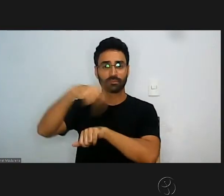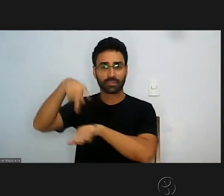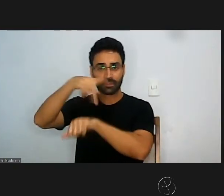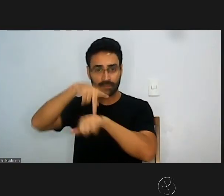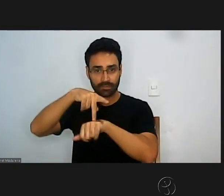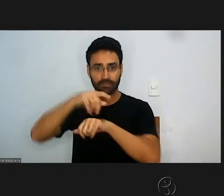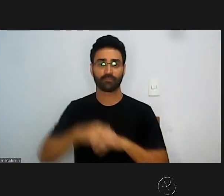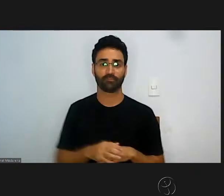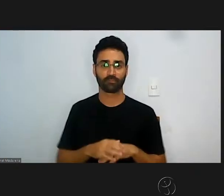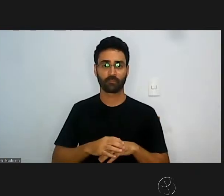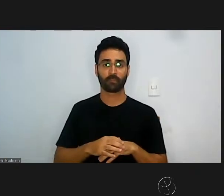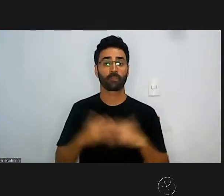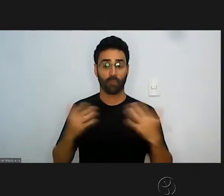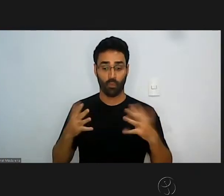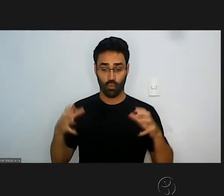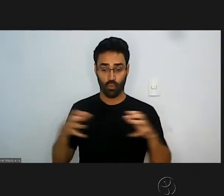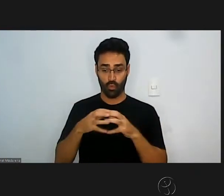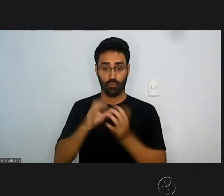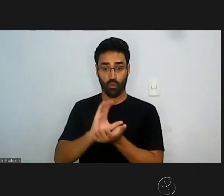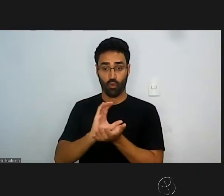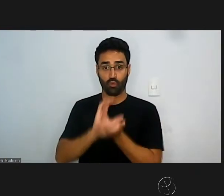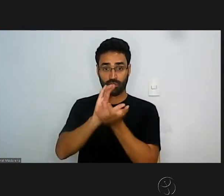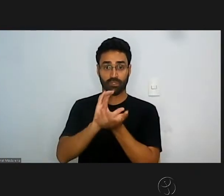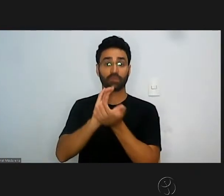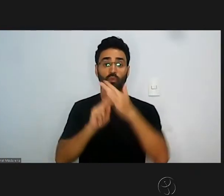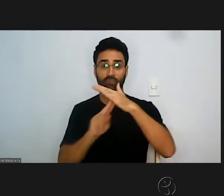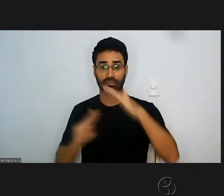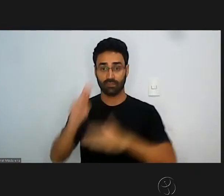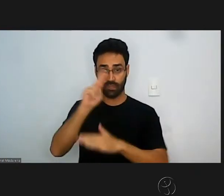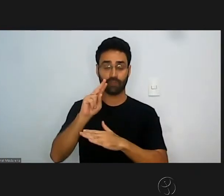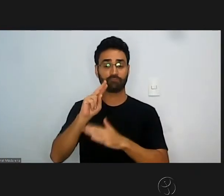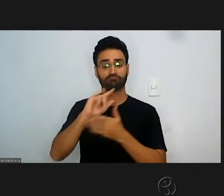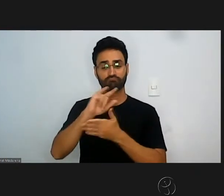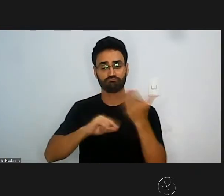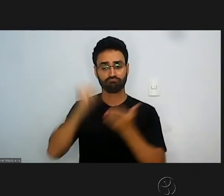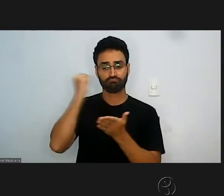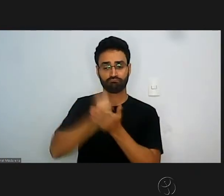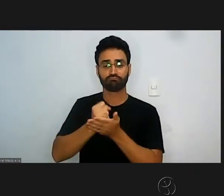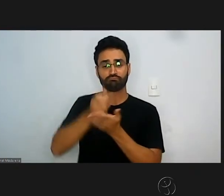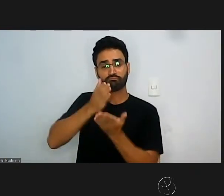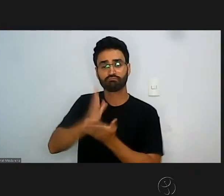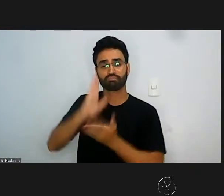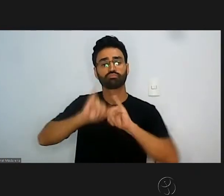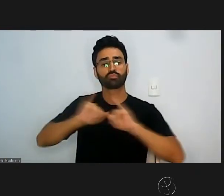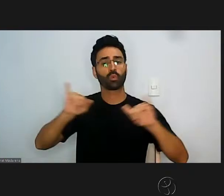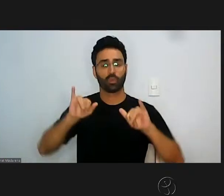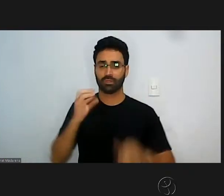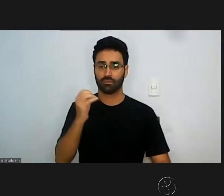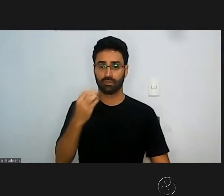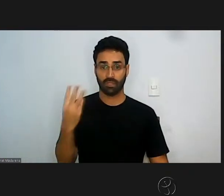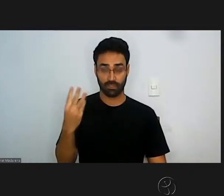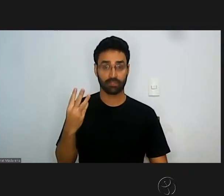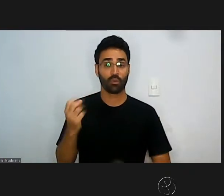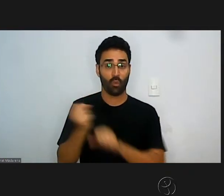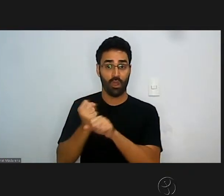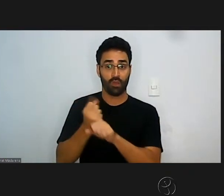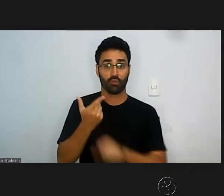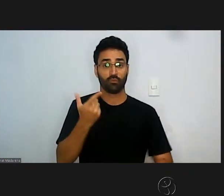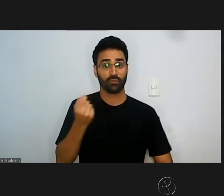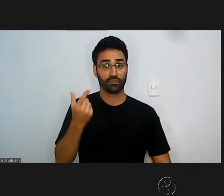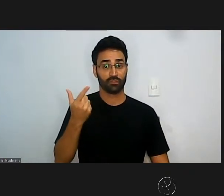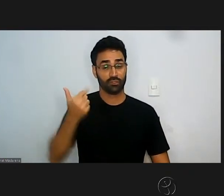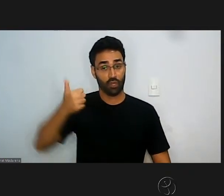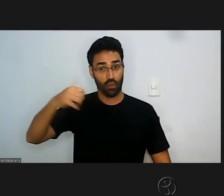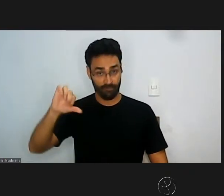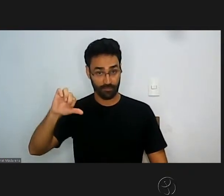Conselho Universitário número 0013, de 17 de julho do ano de 2019. E